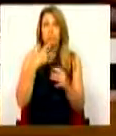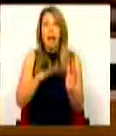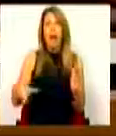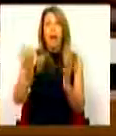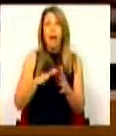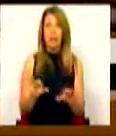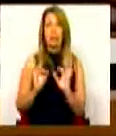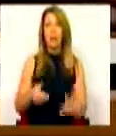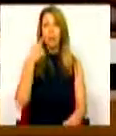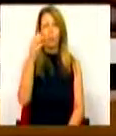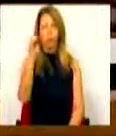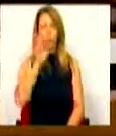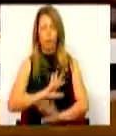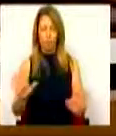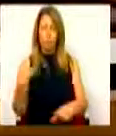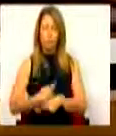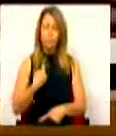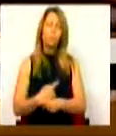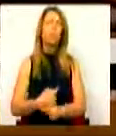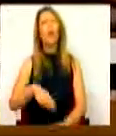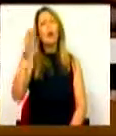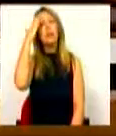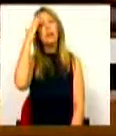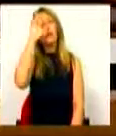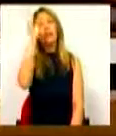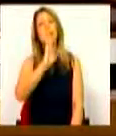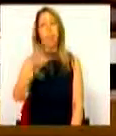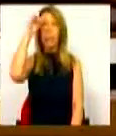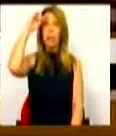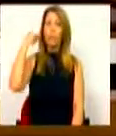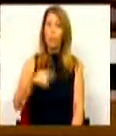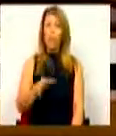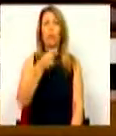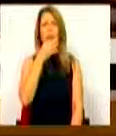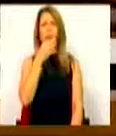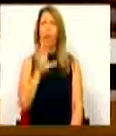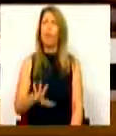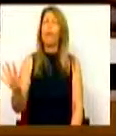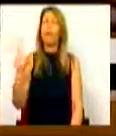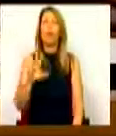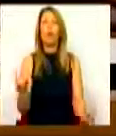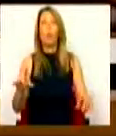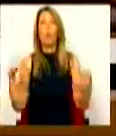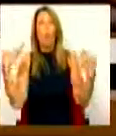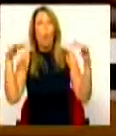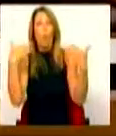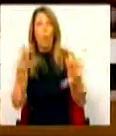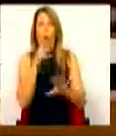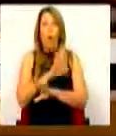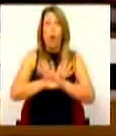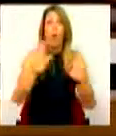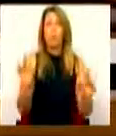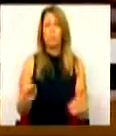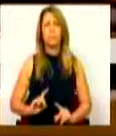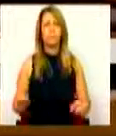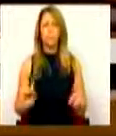consciência de todas as dificuldades e falaremos delas de forma desassombrada, de modo a contribuir para um debate